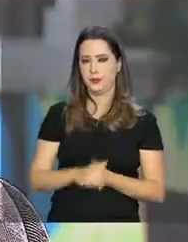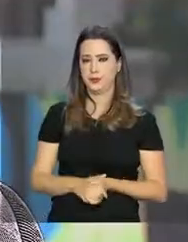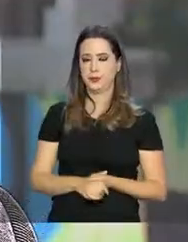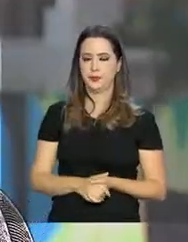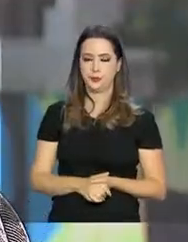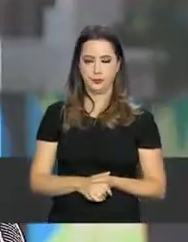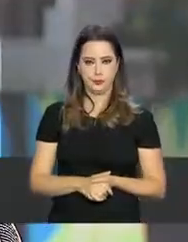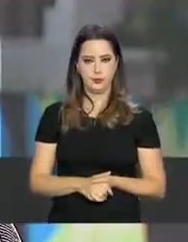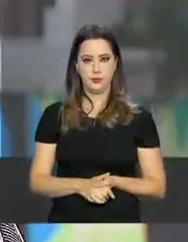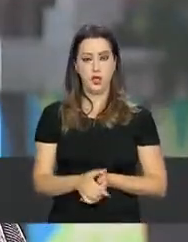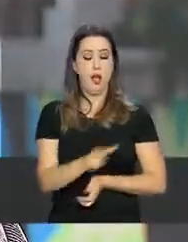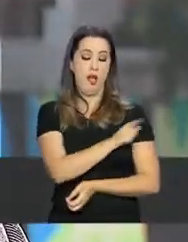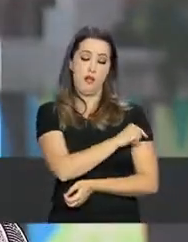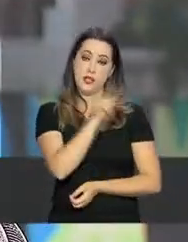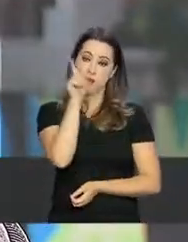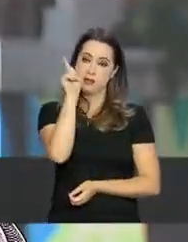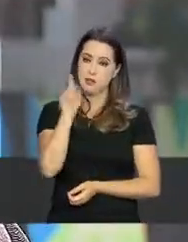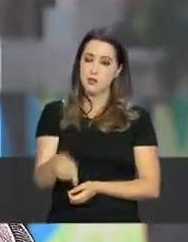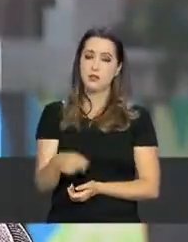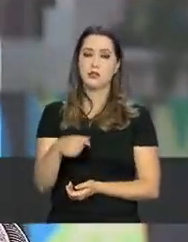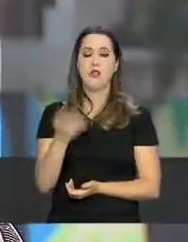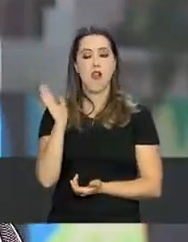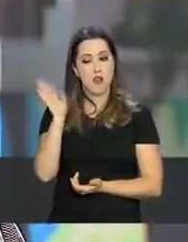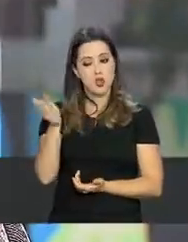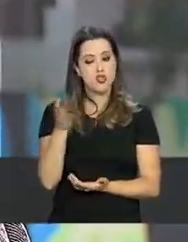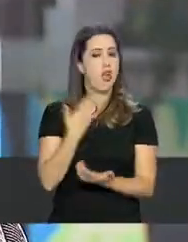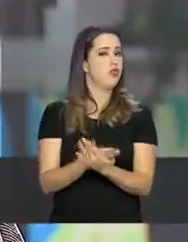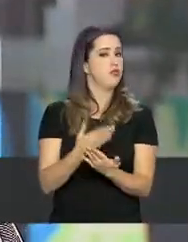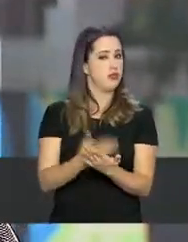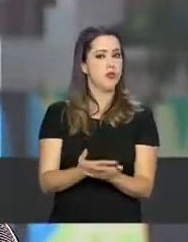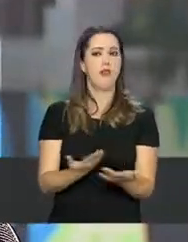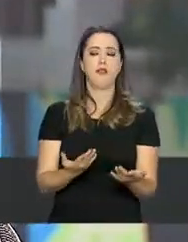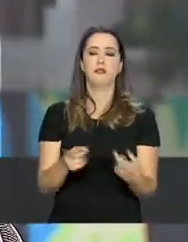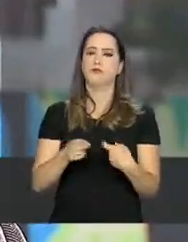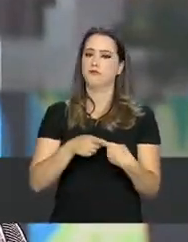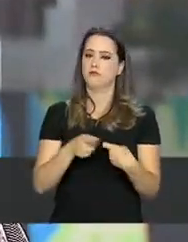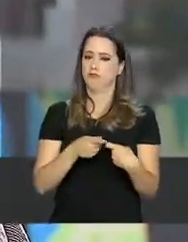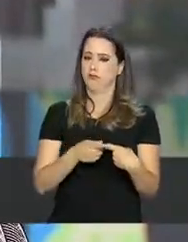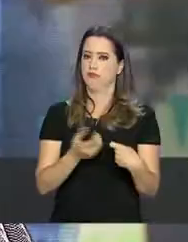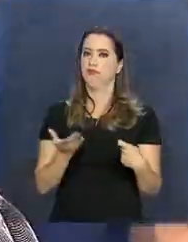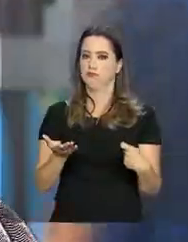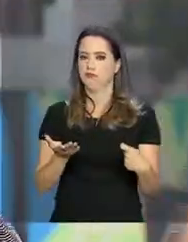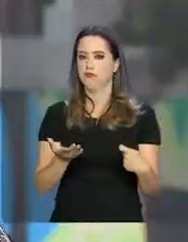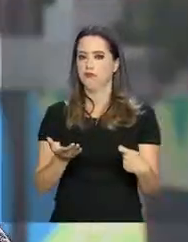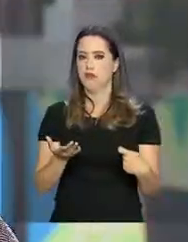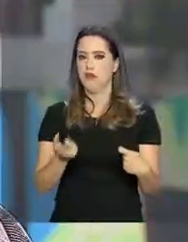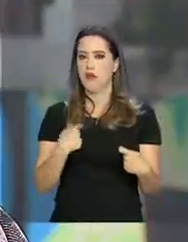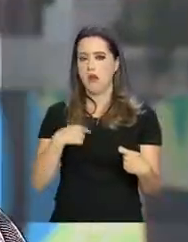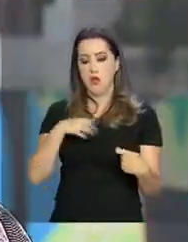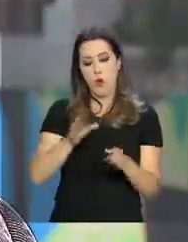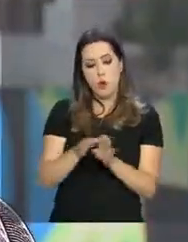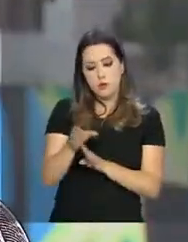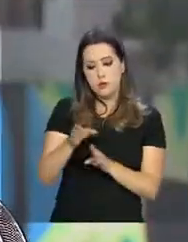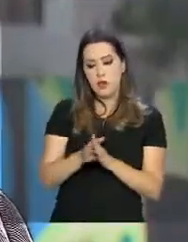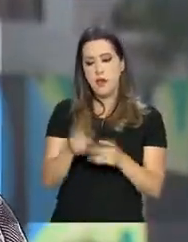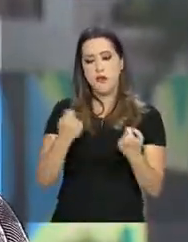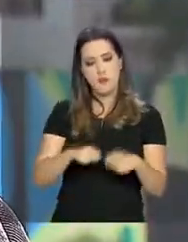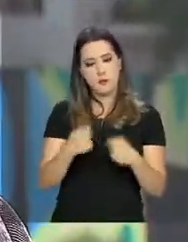vacina, se é uma coisa que é estudada pela medicina e recomendado,